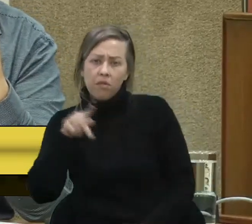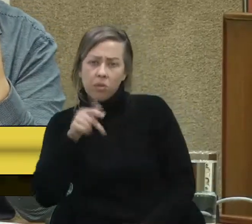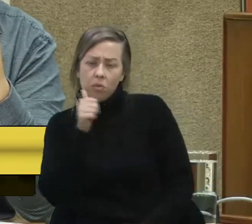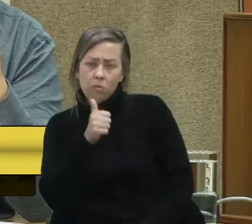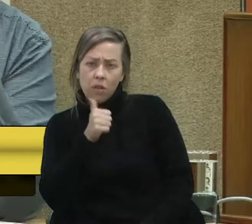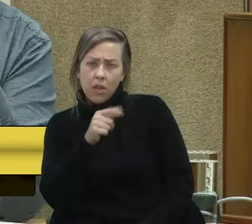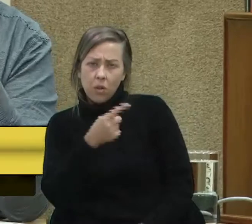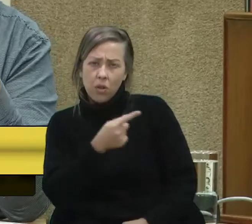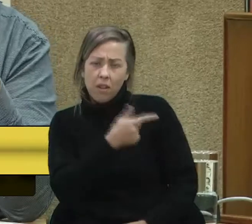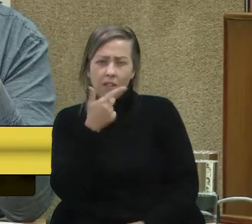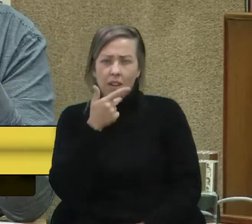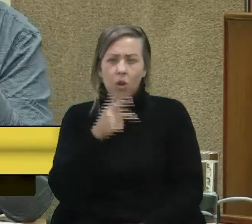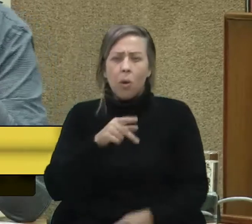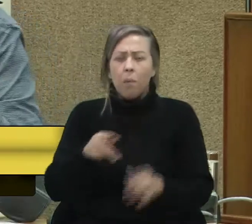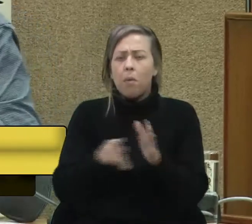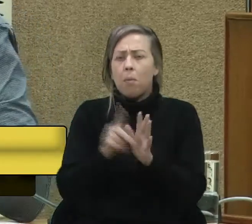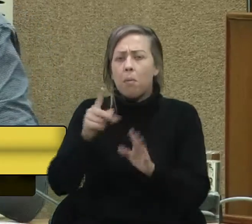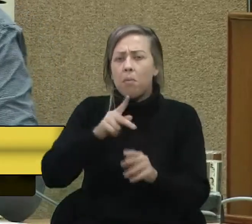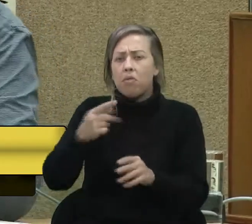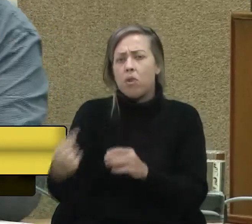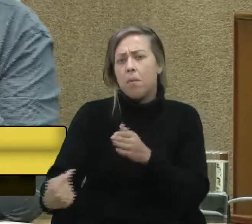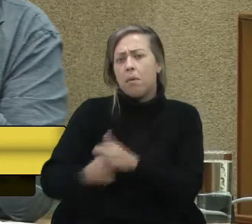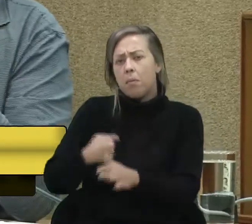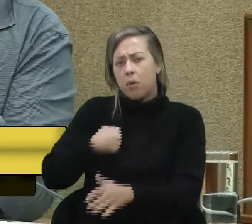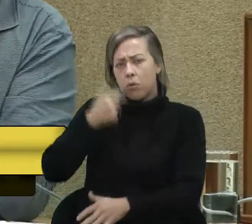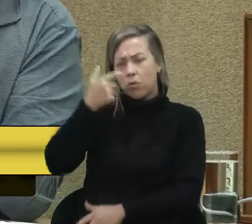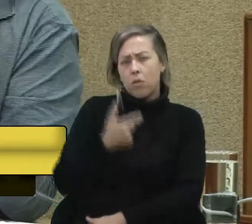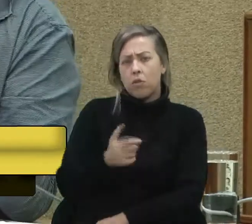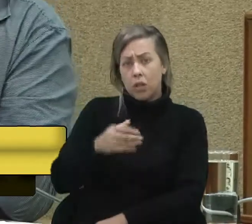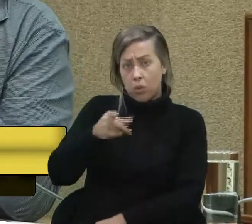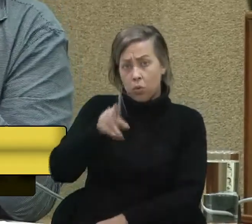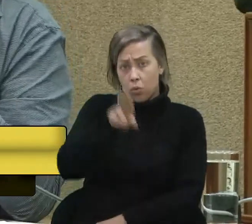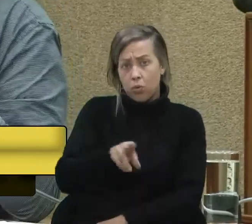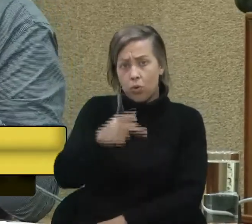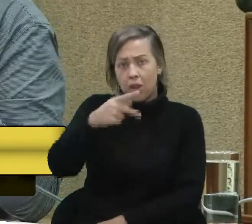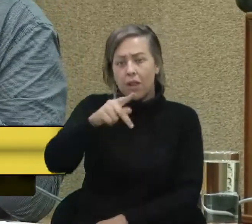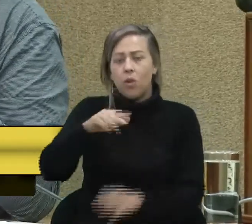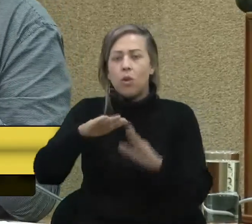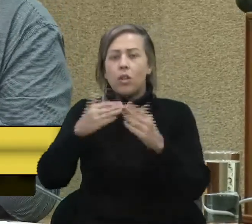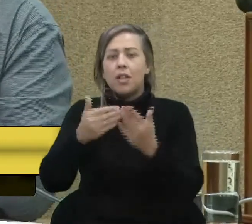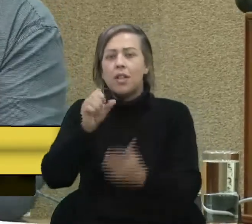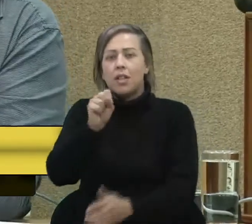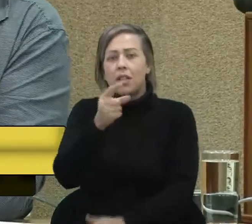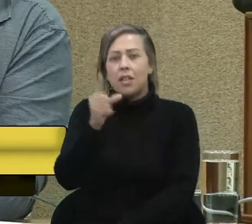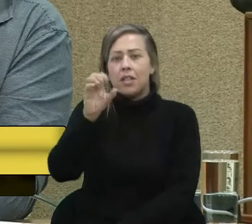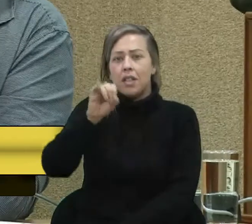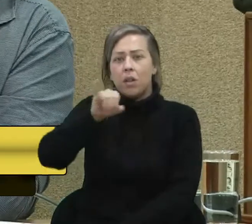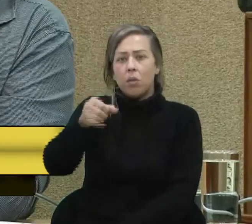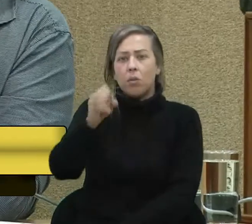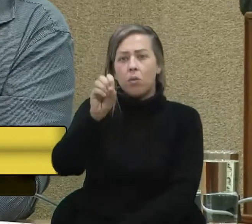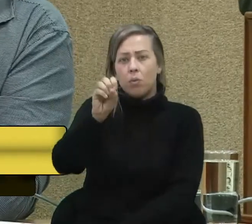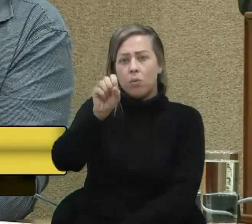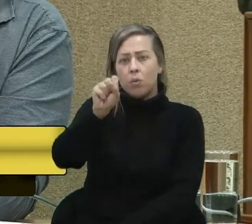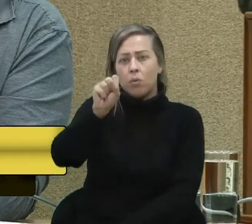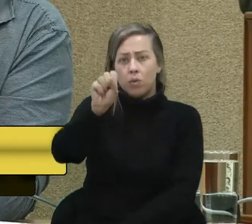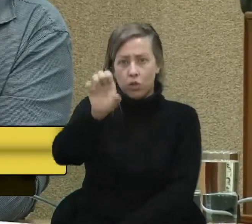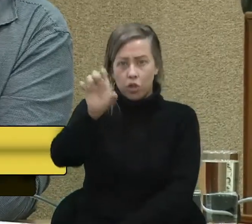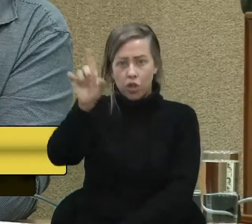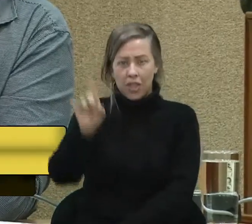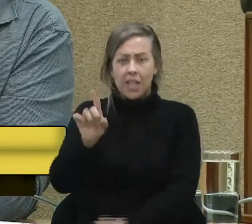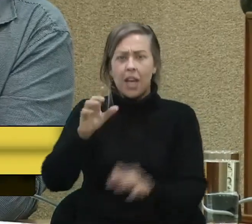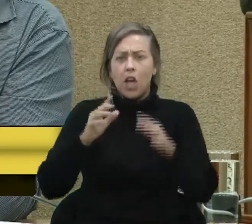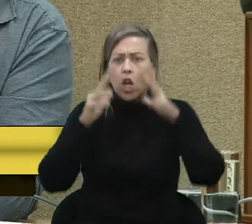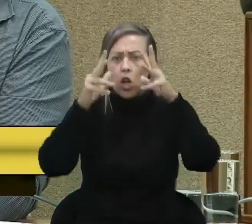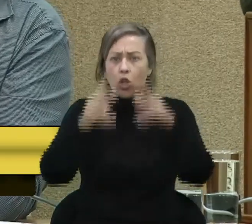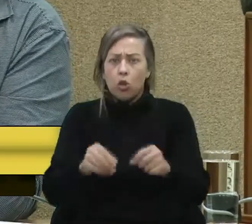senhor trouxe a questão do voucher, uma professora me disse o seguinte, já que o senhor usou o exemplo de São José. Se os vouchers de Caxias todos